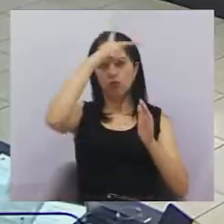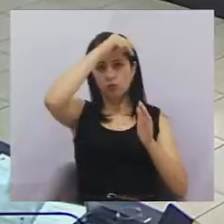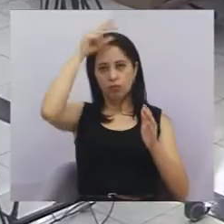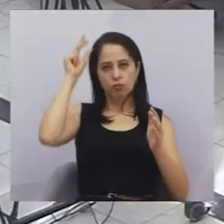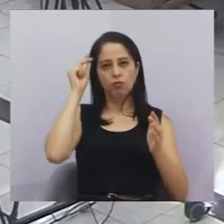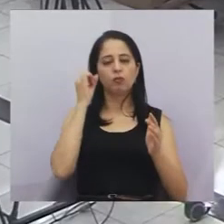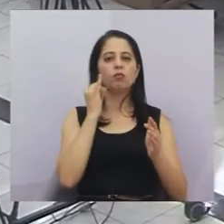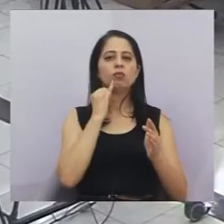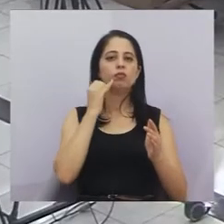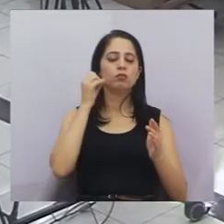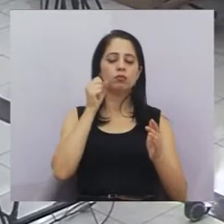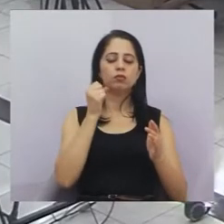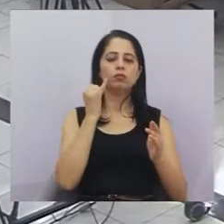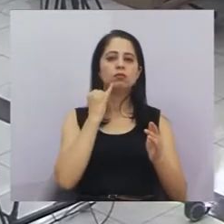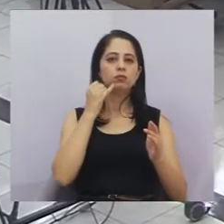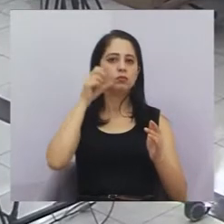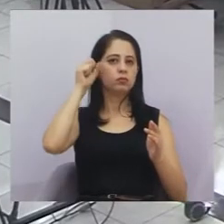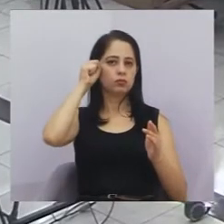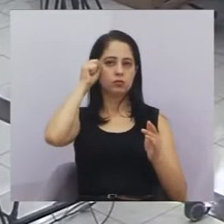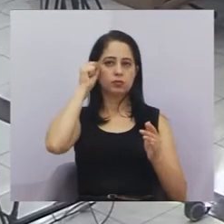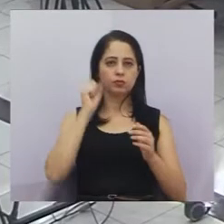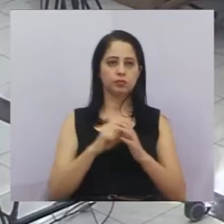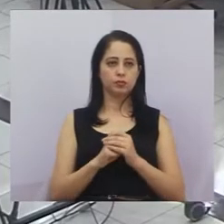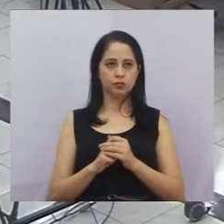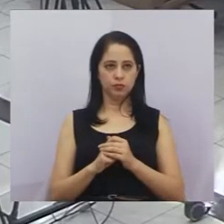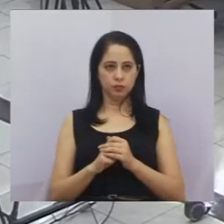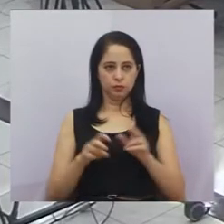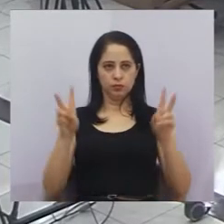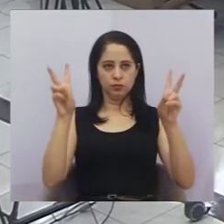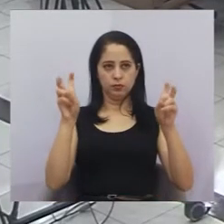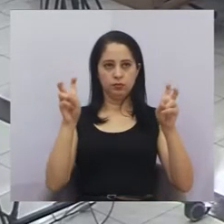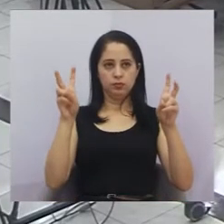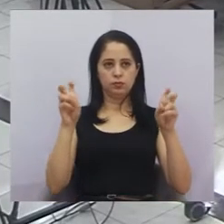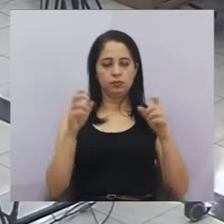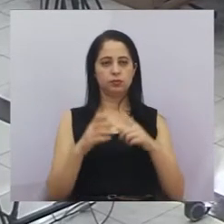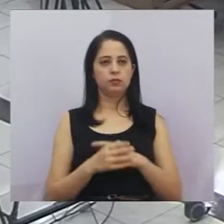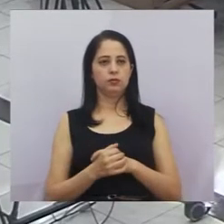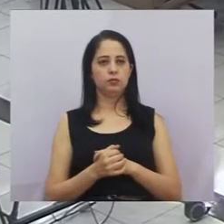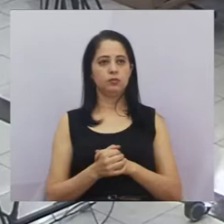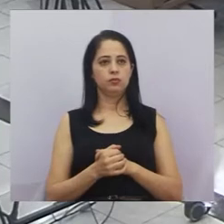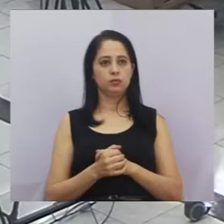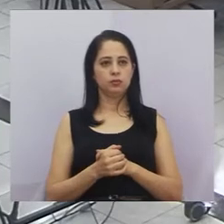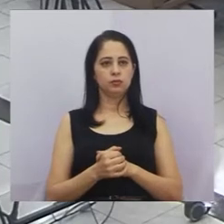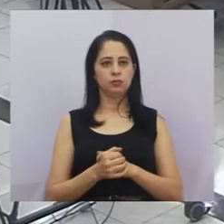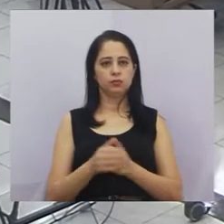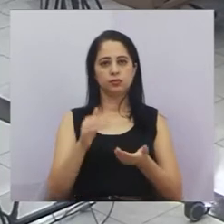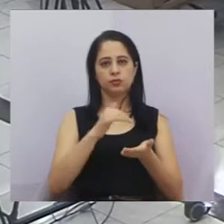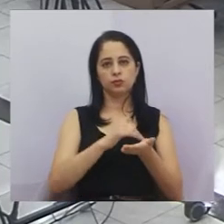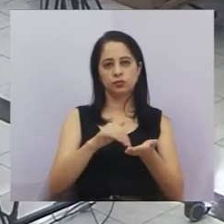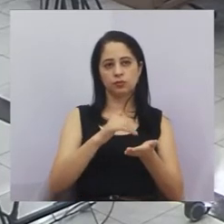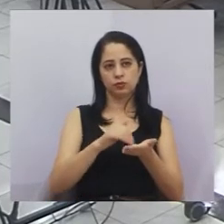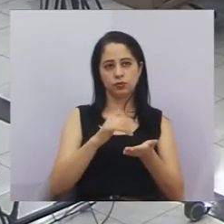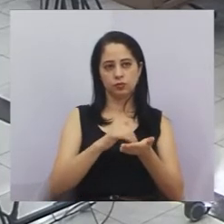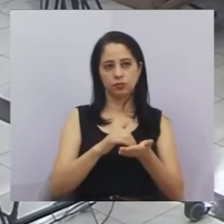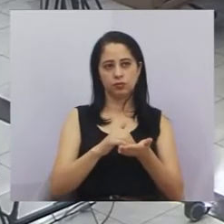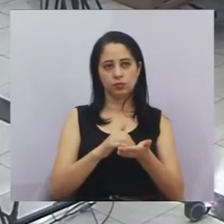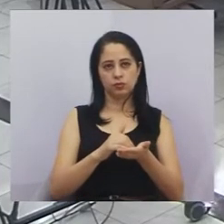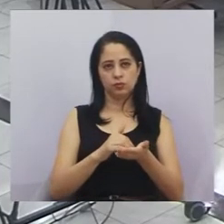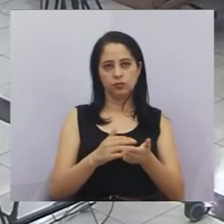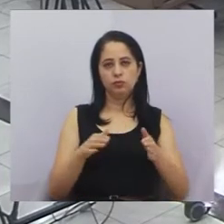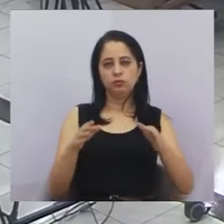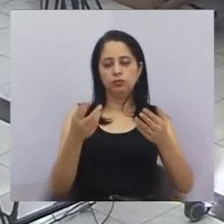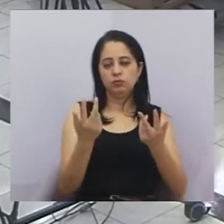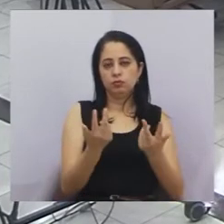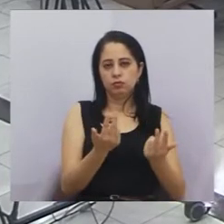Santana. Assunto: Cria a SEIDH, Secretaria Extraordinária de Igualdade e